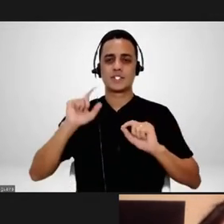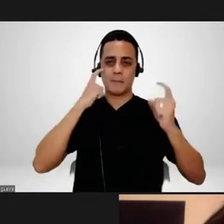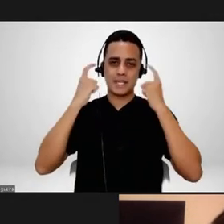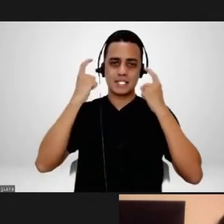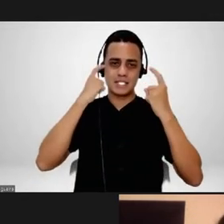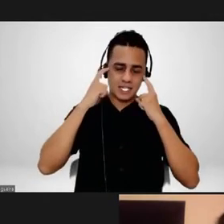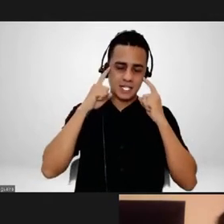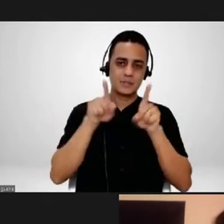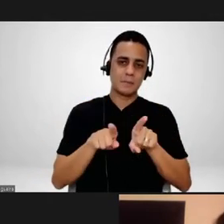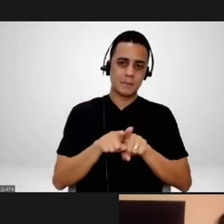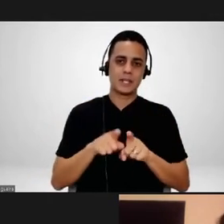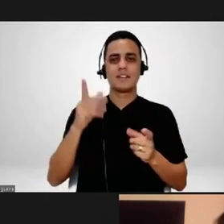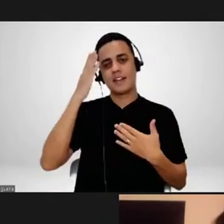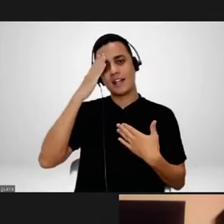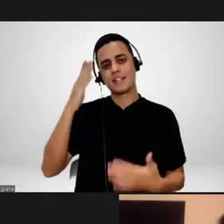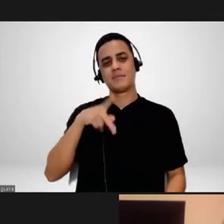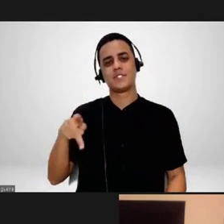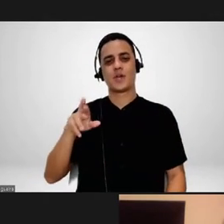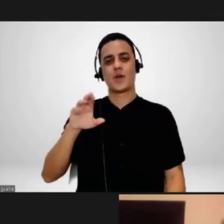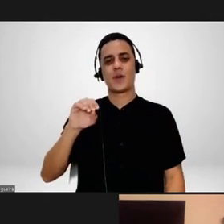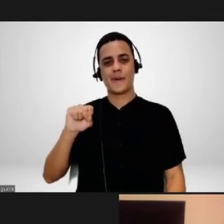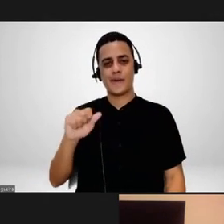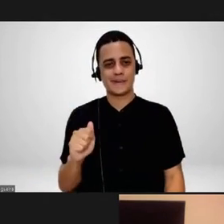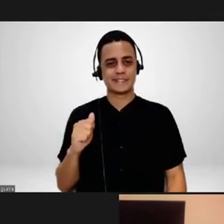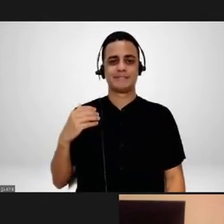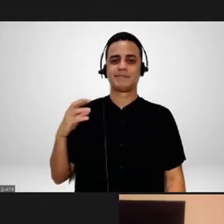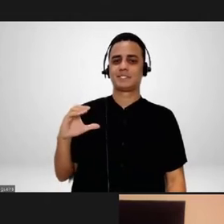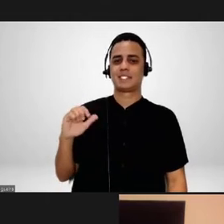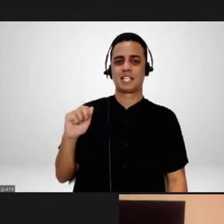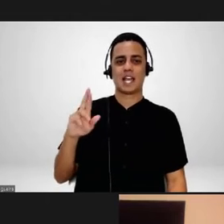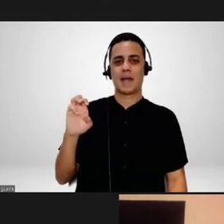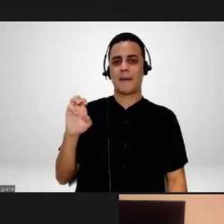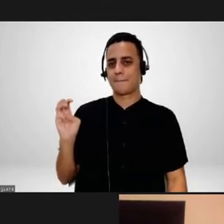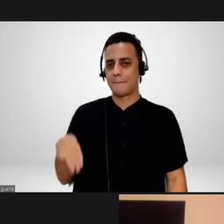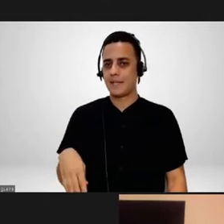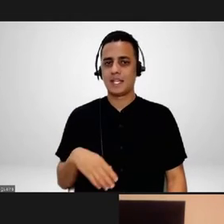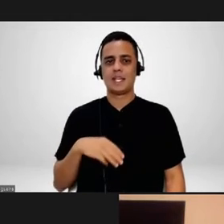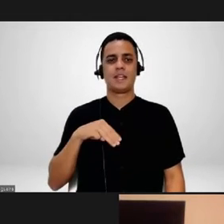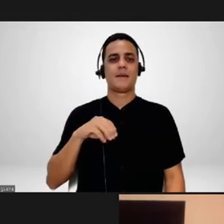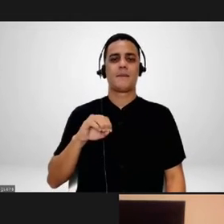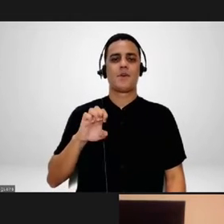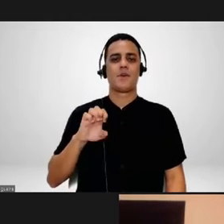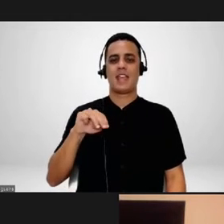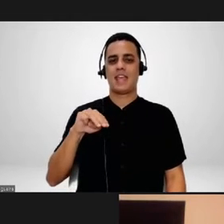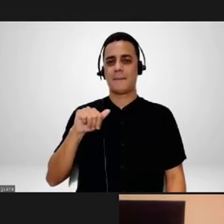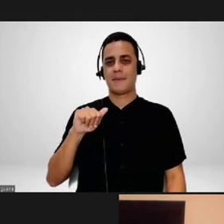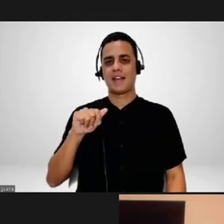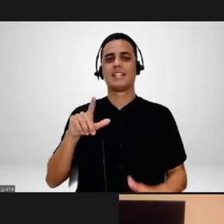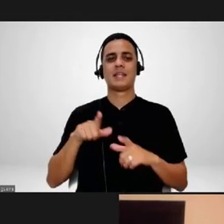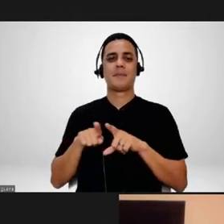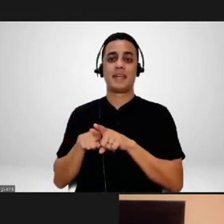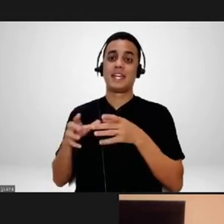e agradeço a professora Rosa, a Carmen, toda a Moema Rebouças e toda essa equipe do suporte aí,